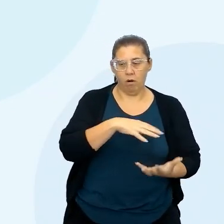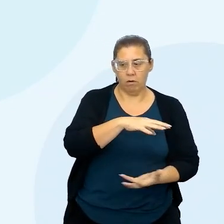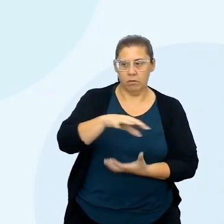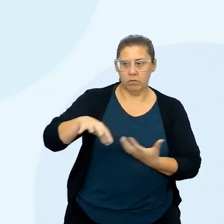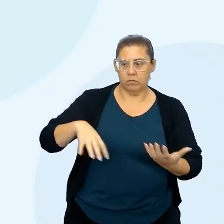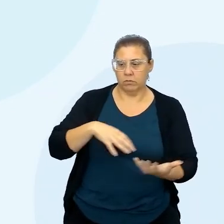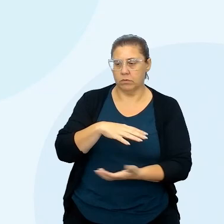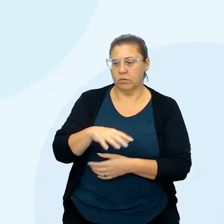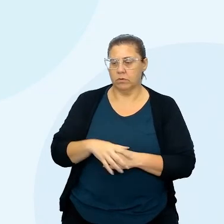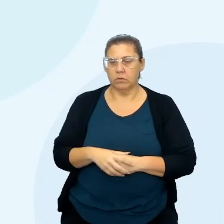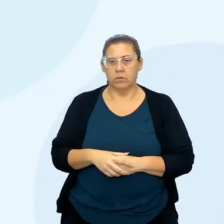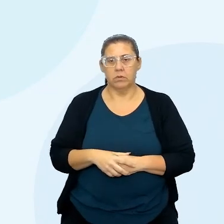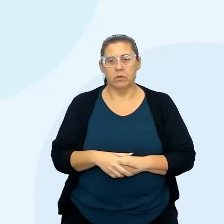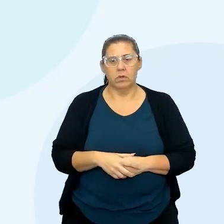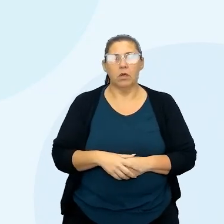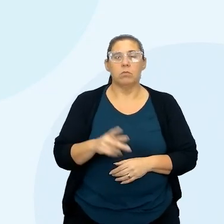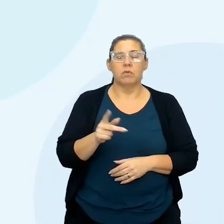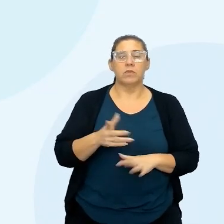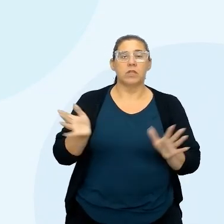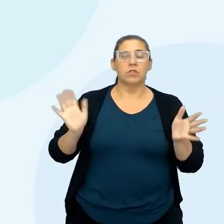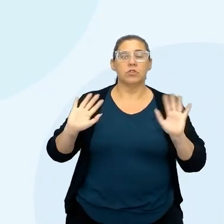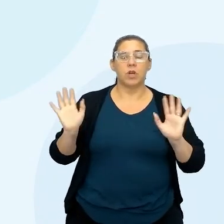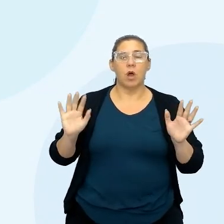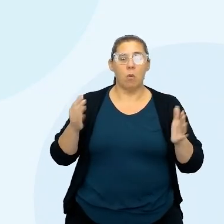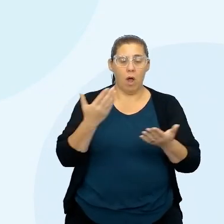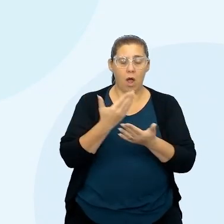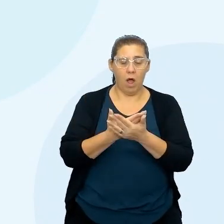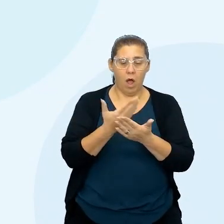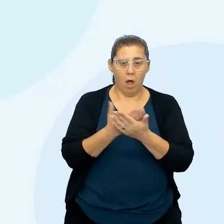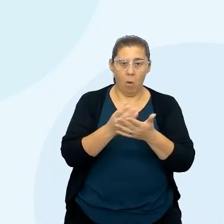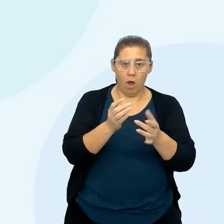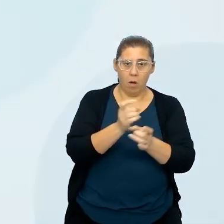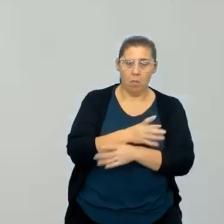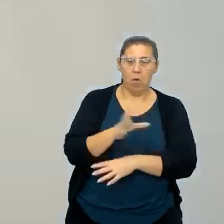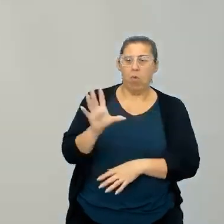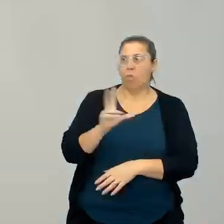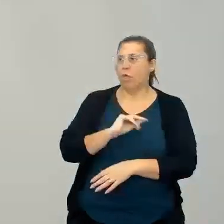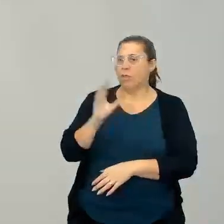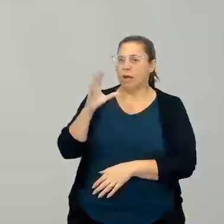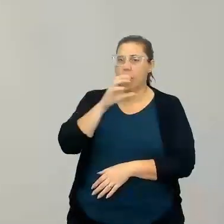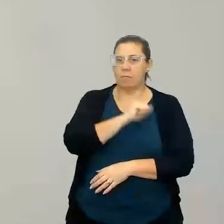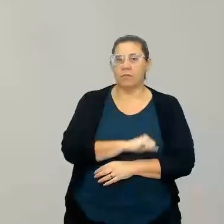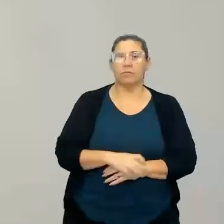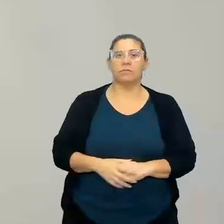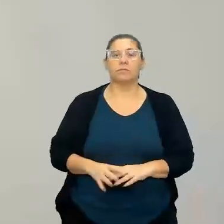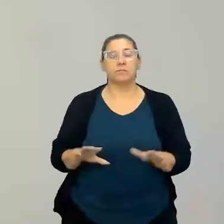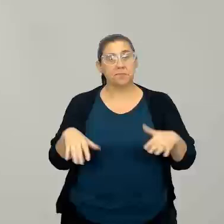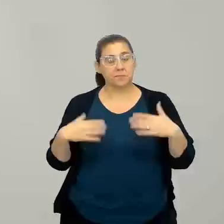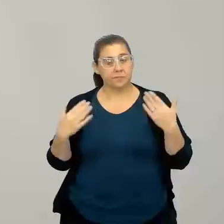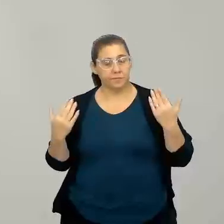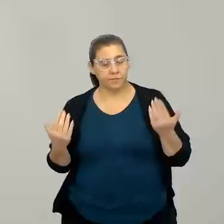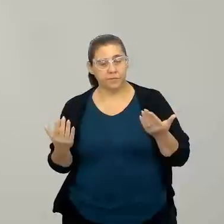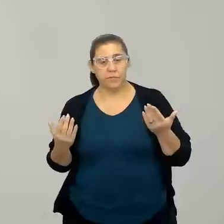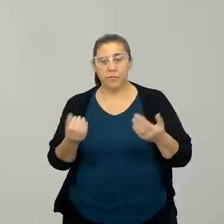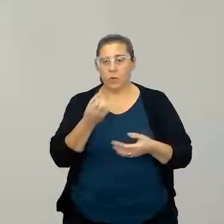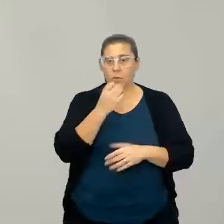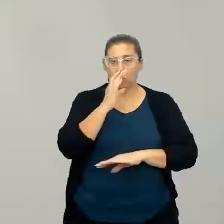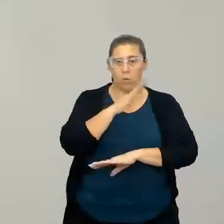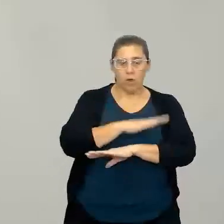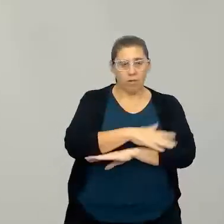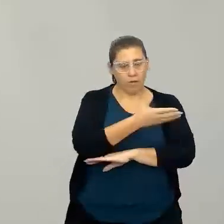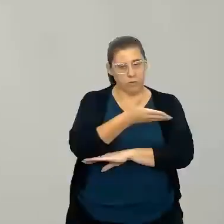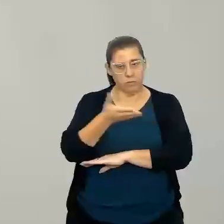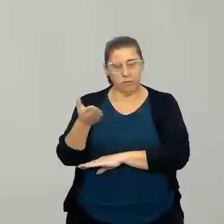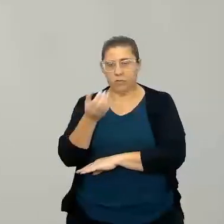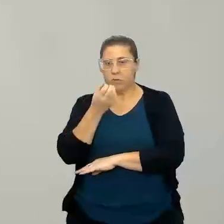industrial. Professor Valmir, dá tchau para a galera. Acabou a aula? Acabou já, que rápido. Pessoal, então, boa tarde para vocês